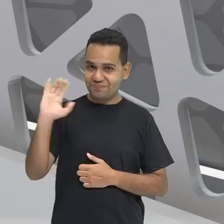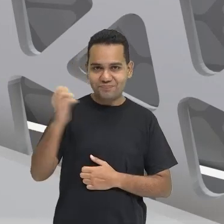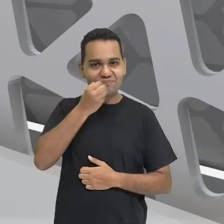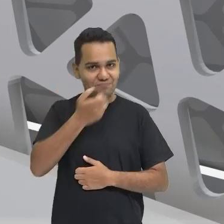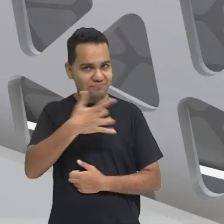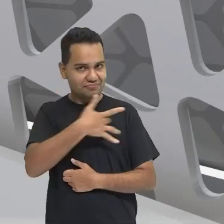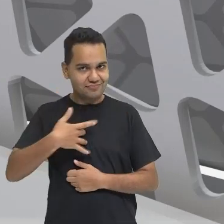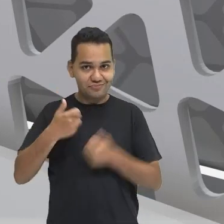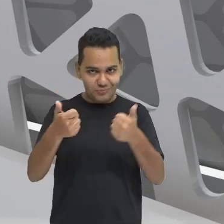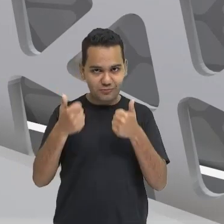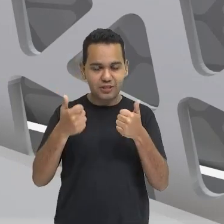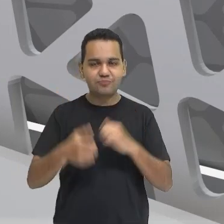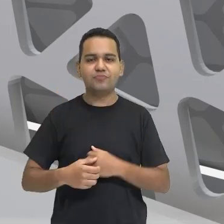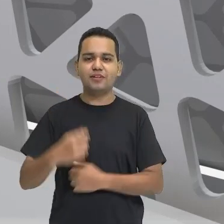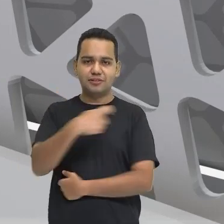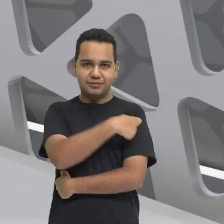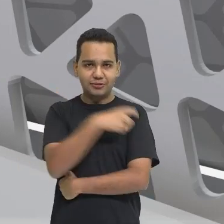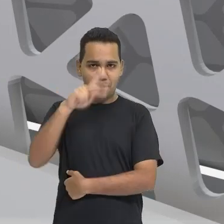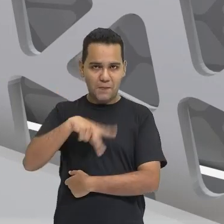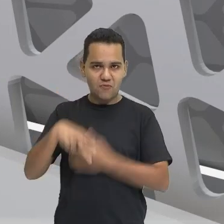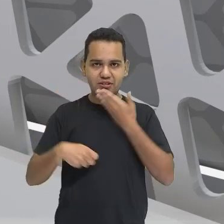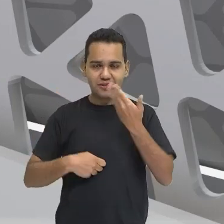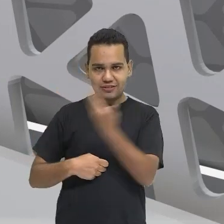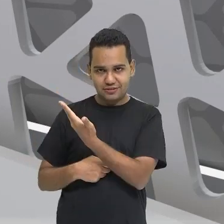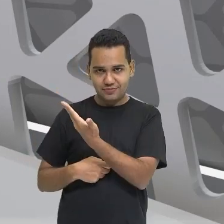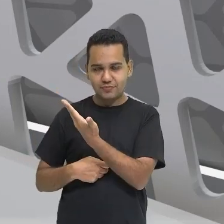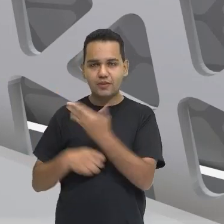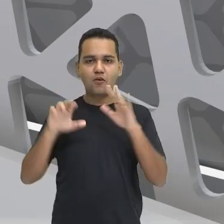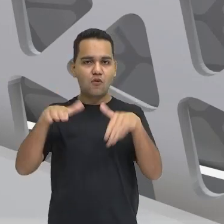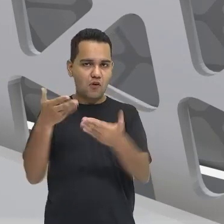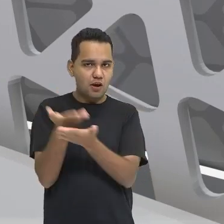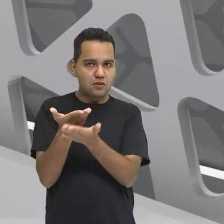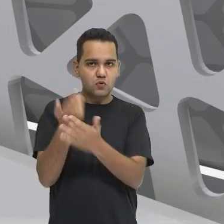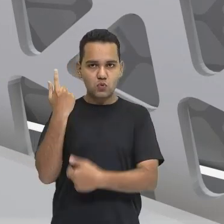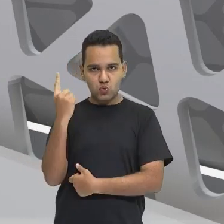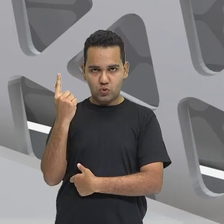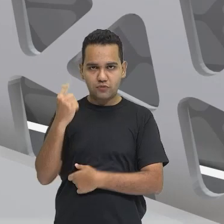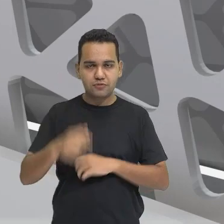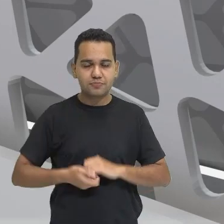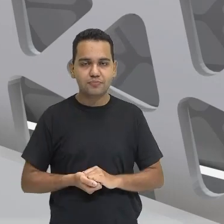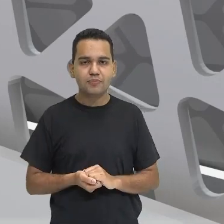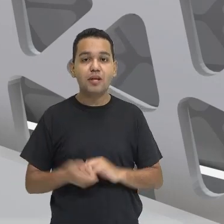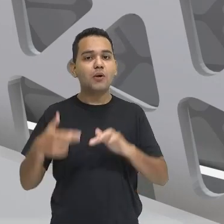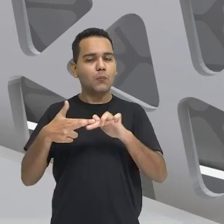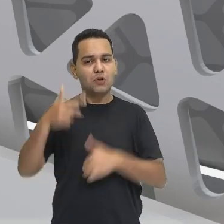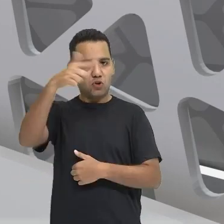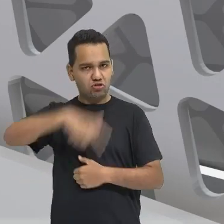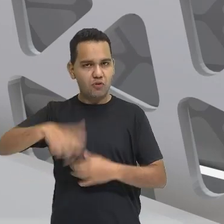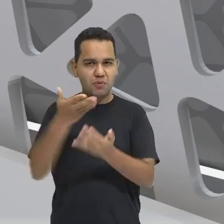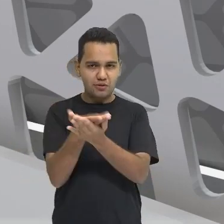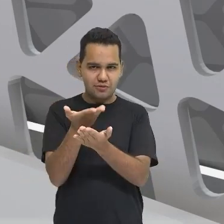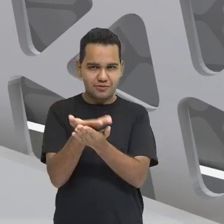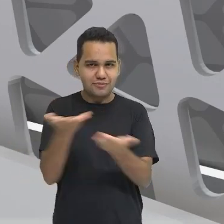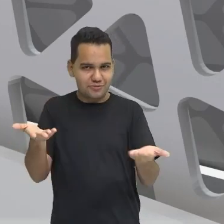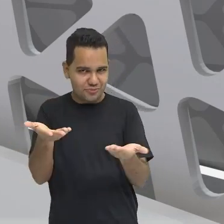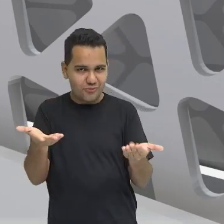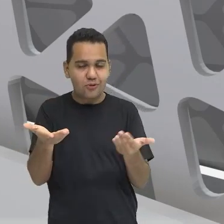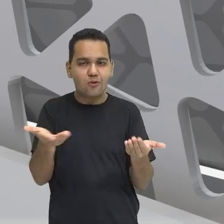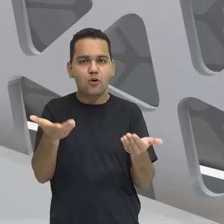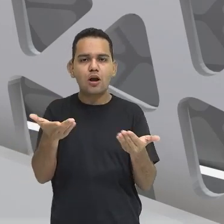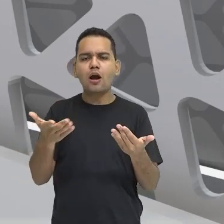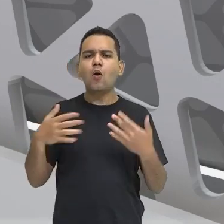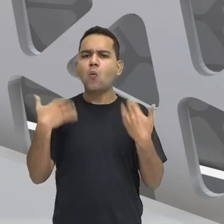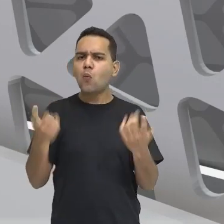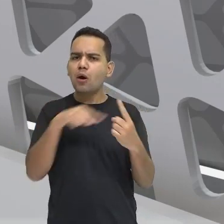Olá, tudo bem com vocês? Sou a professora Andresa, do componente de Geografia. Hoje temos aí mais uma aula de Geografia e vamos